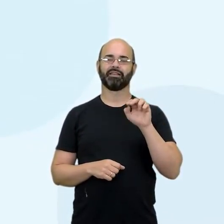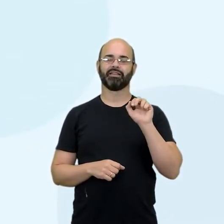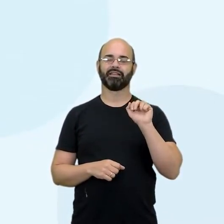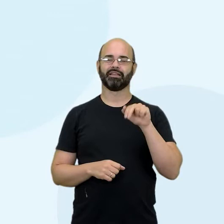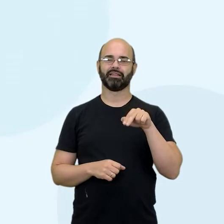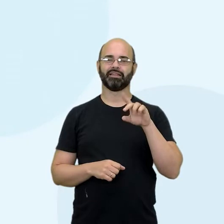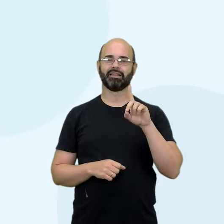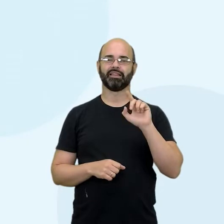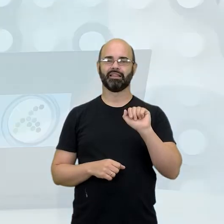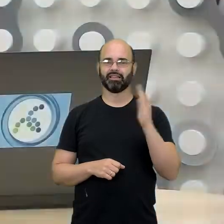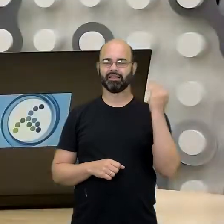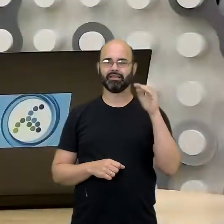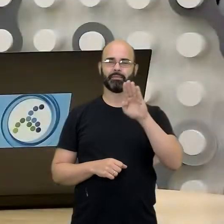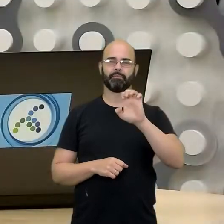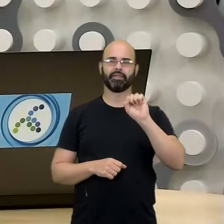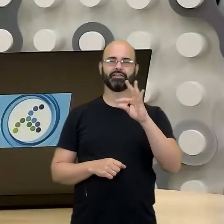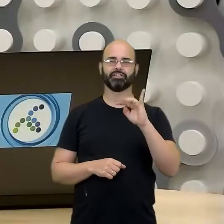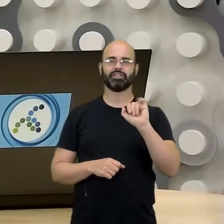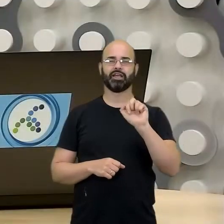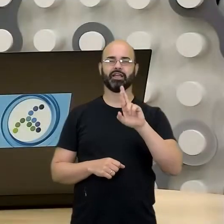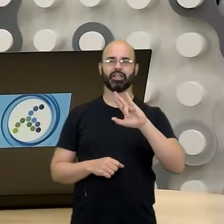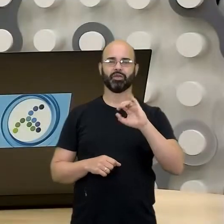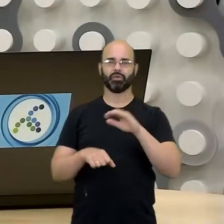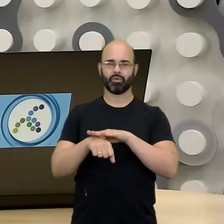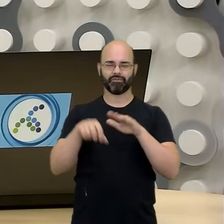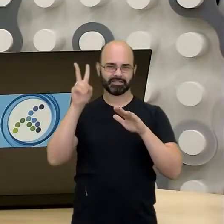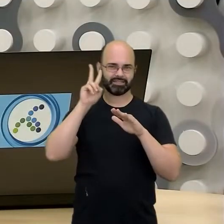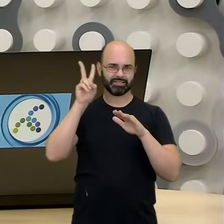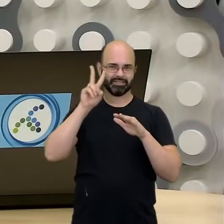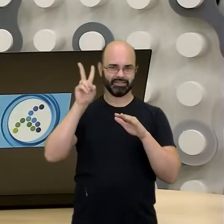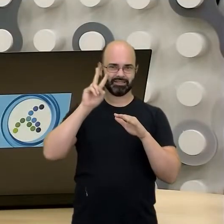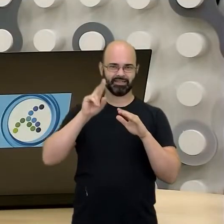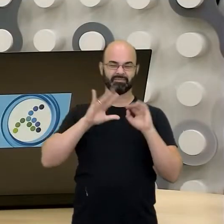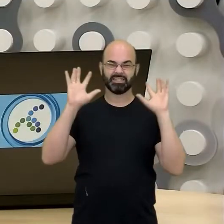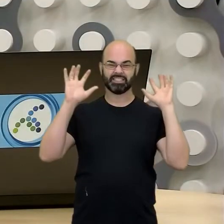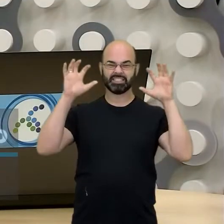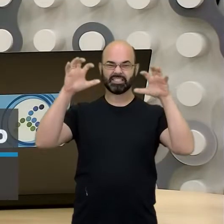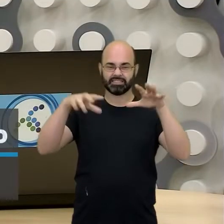bestiário, né? Vocês lembram do que é um bestiário, né? Quando a gente tem lá desde